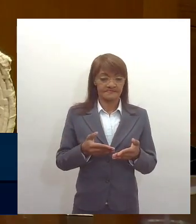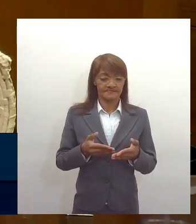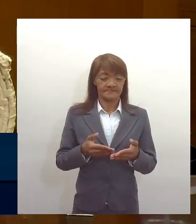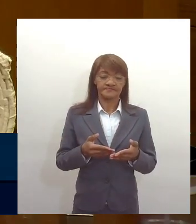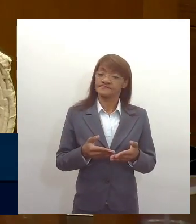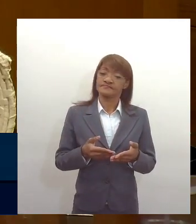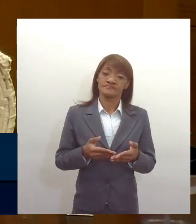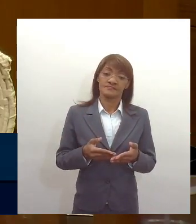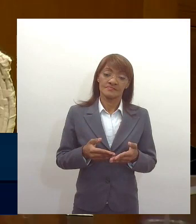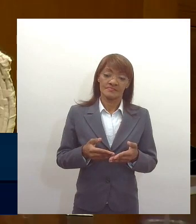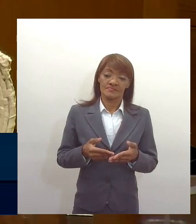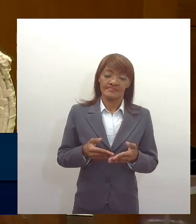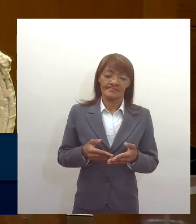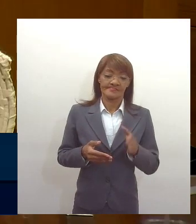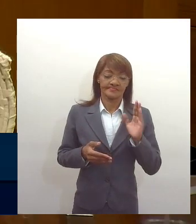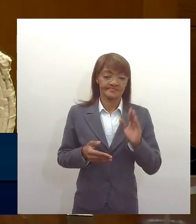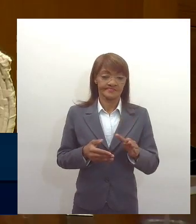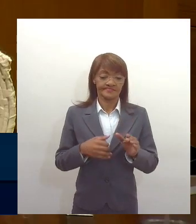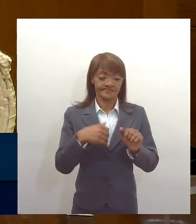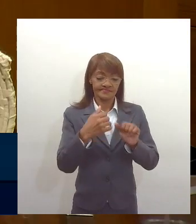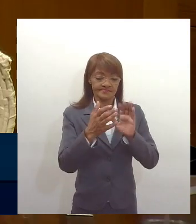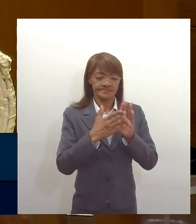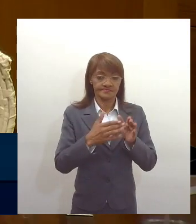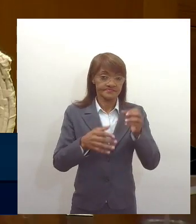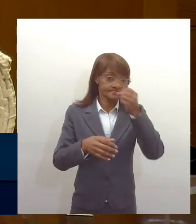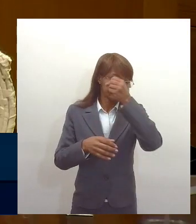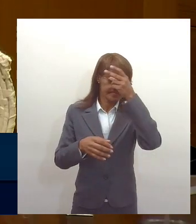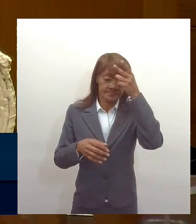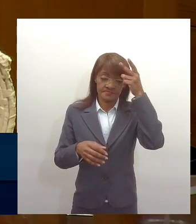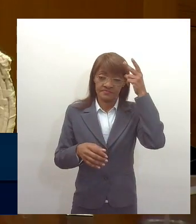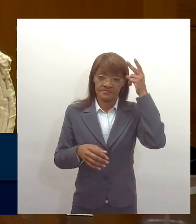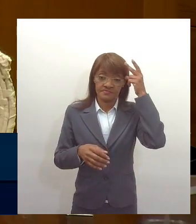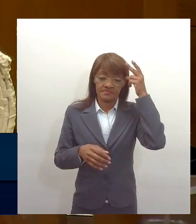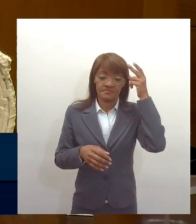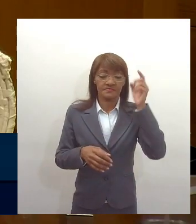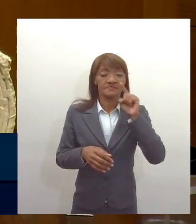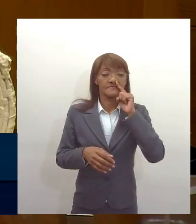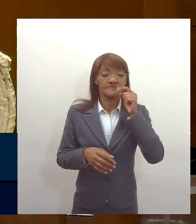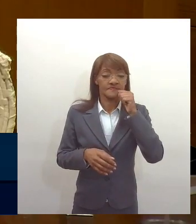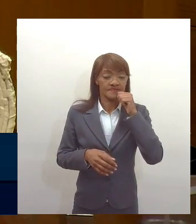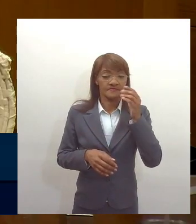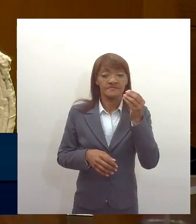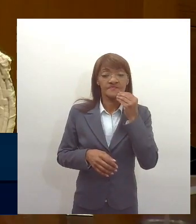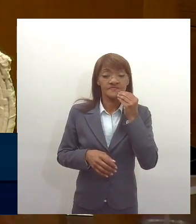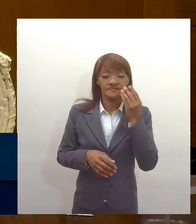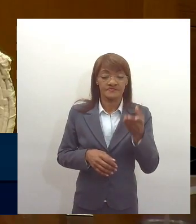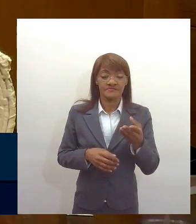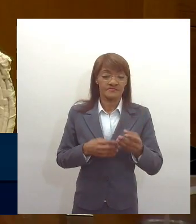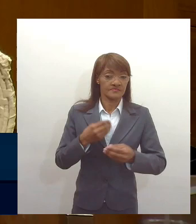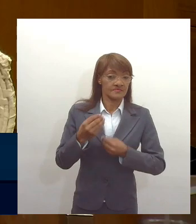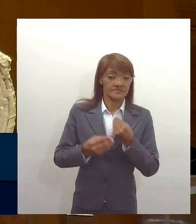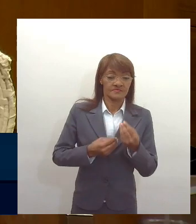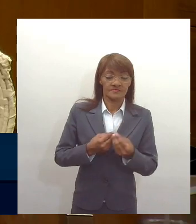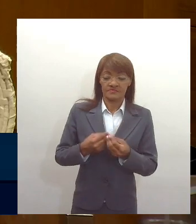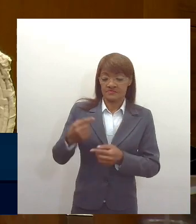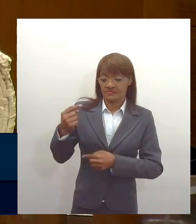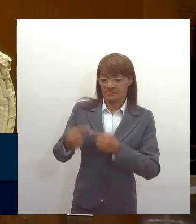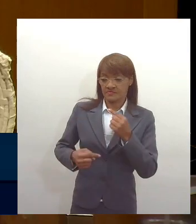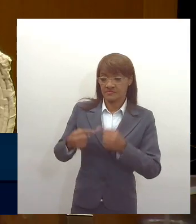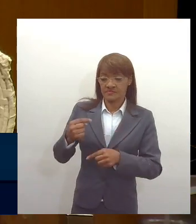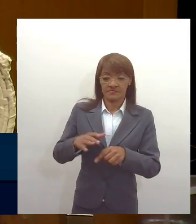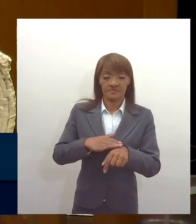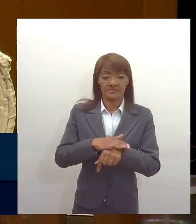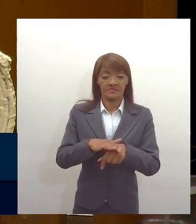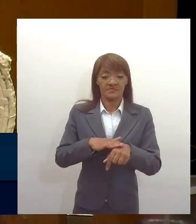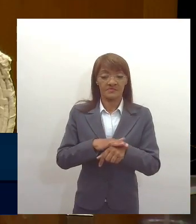Prefeitura de Aracaju, na tentativa de conversar e dialogar, né, com o prefeito para